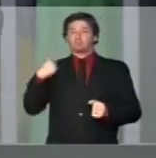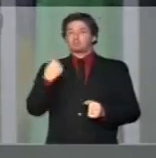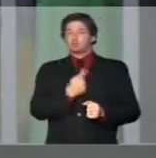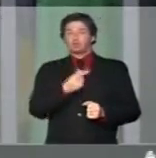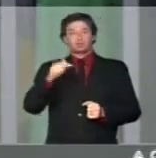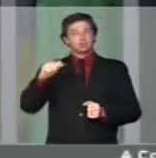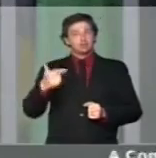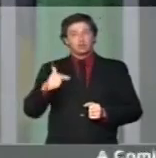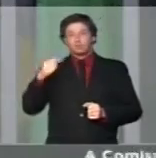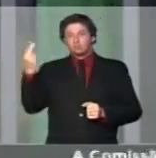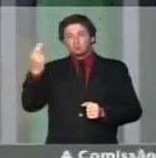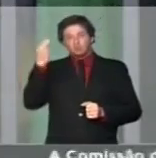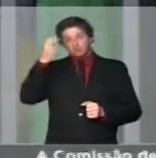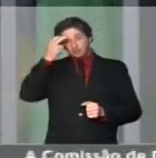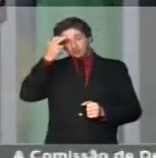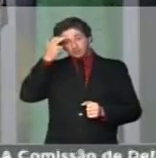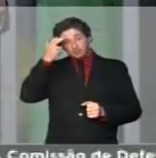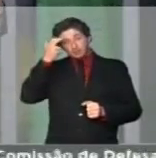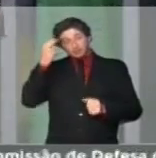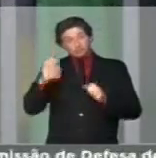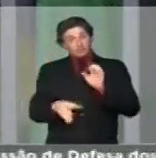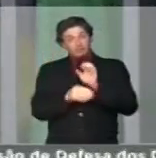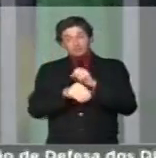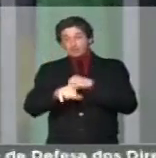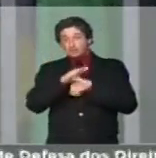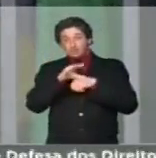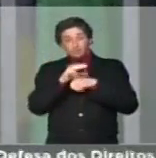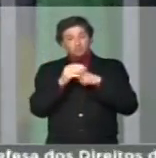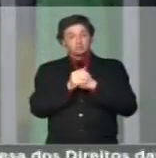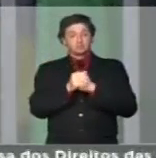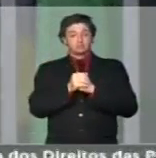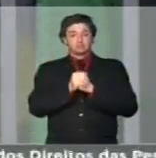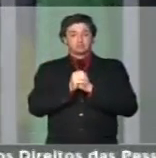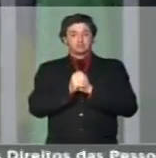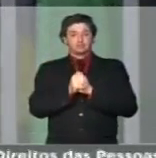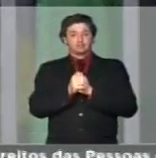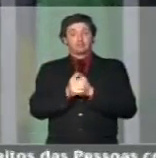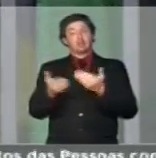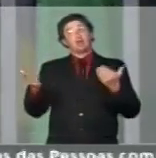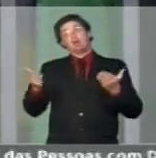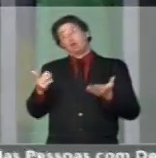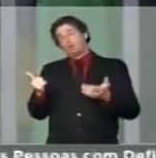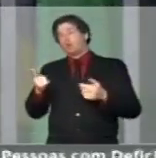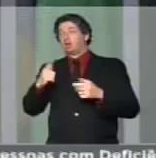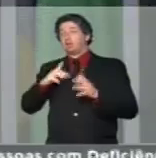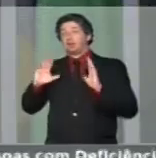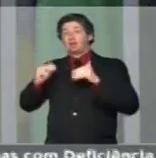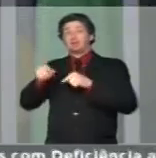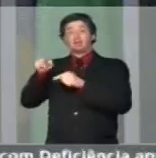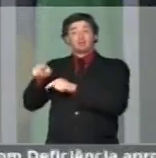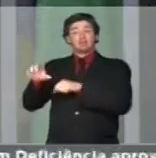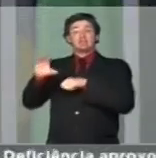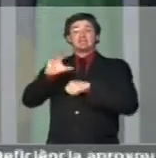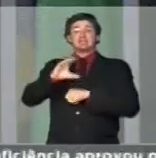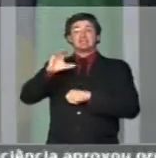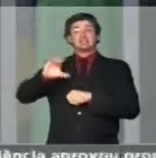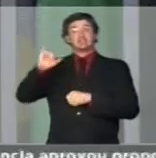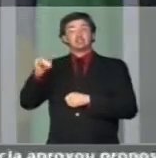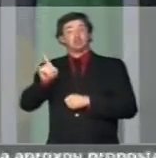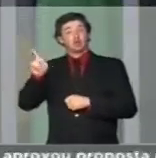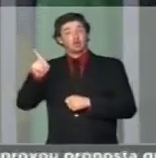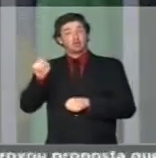não temos uma emenda da Constituição brasileira que agora que ainda está na Comissão de Constituição e